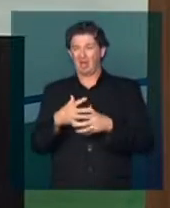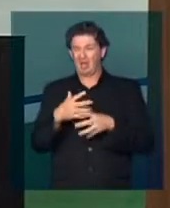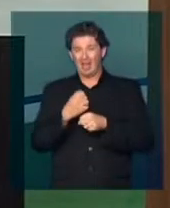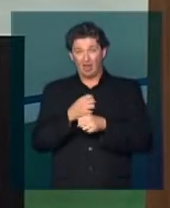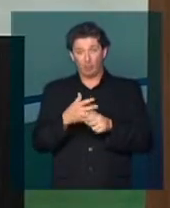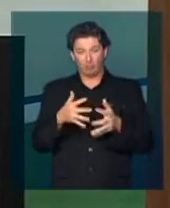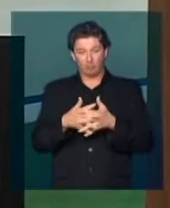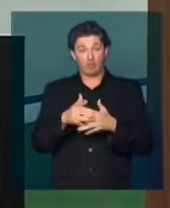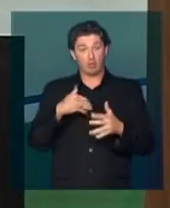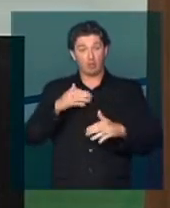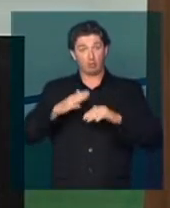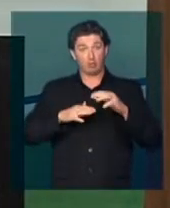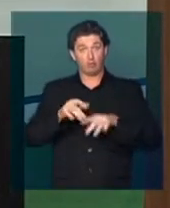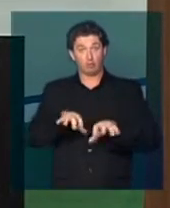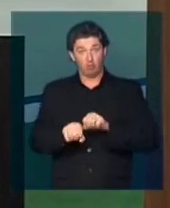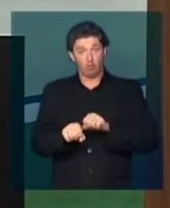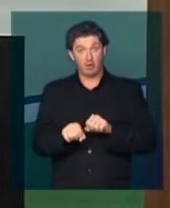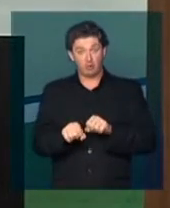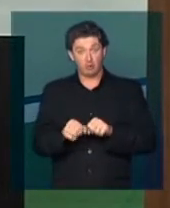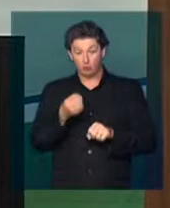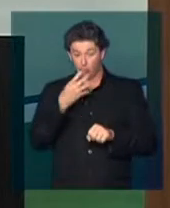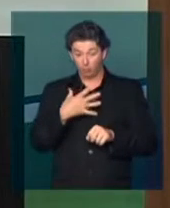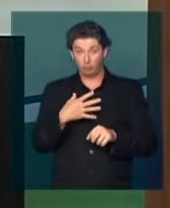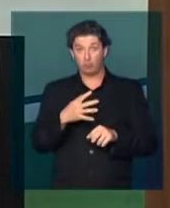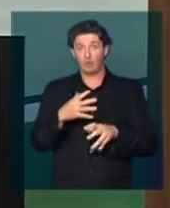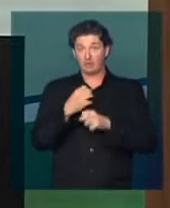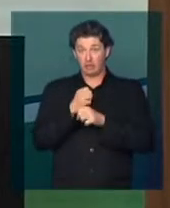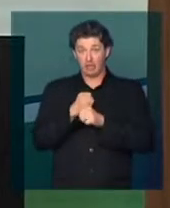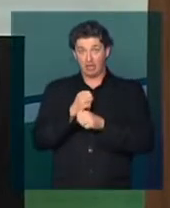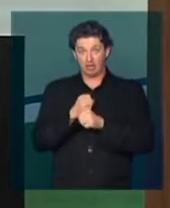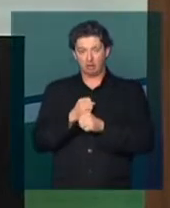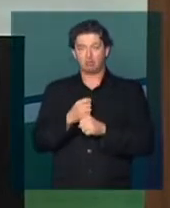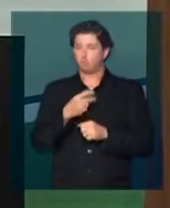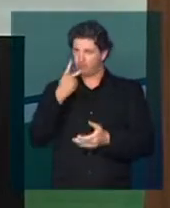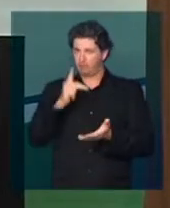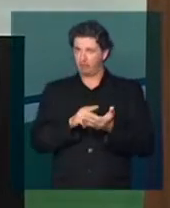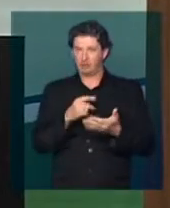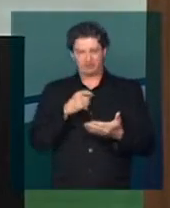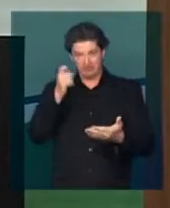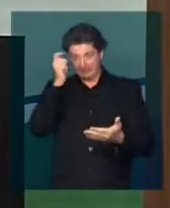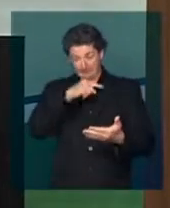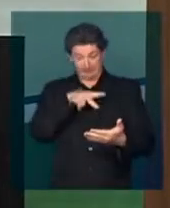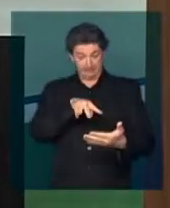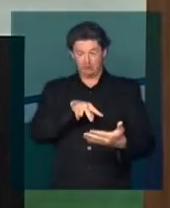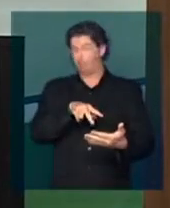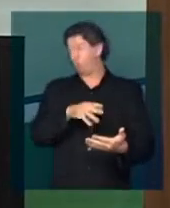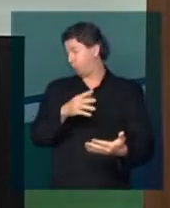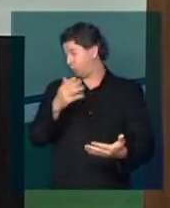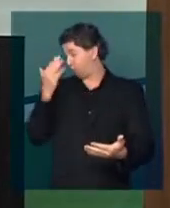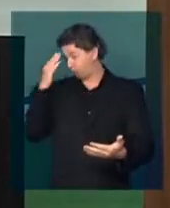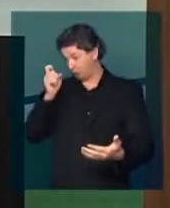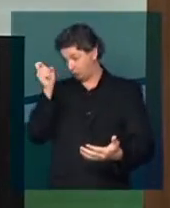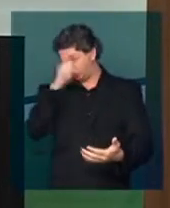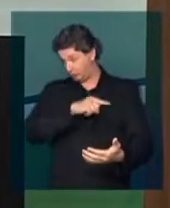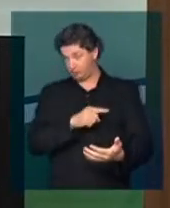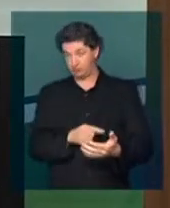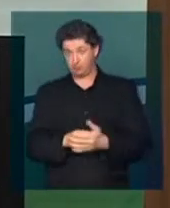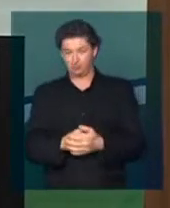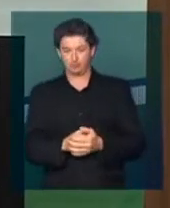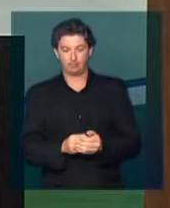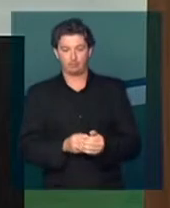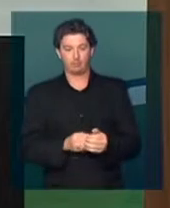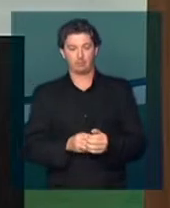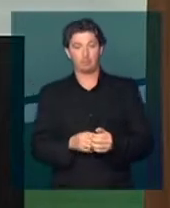tenho uma especialização boa em cálculos, confesso que eu tenho muita dificuldade de entender esse cálculo. Se